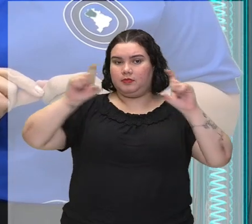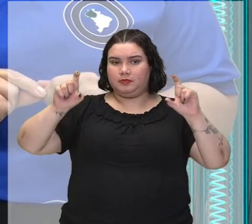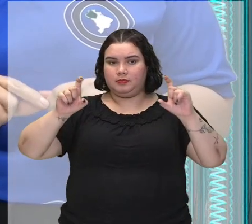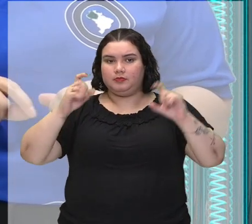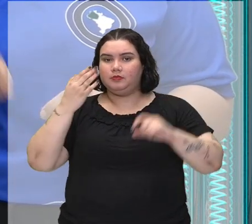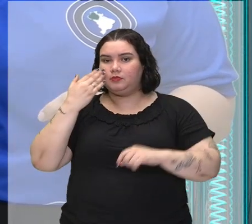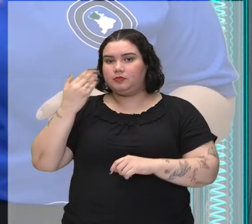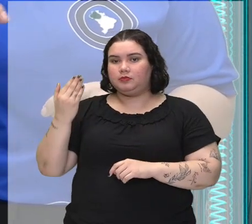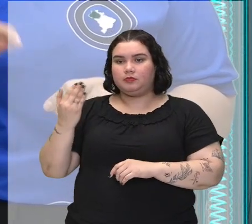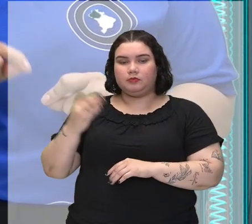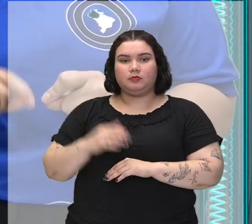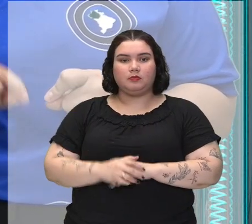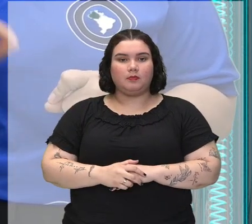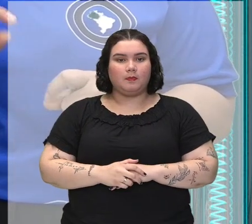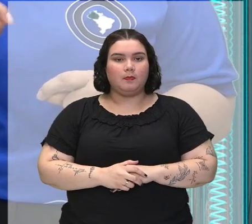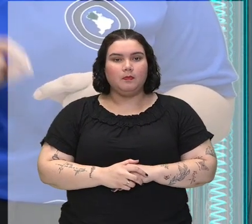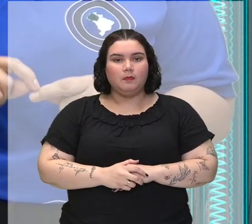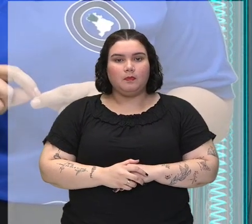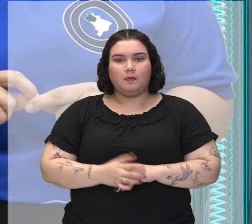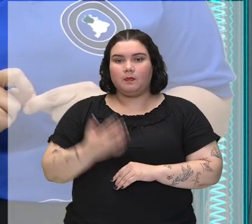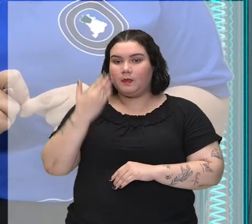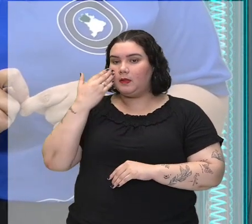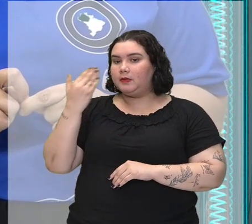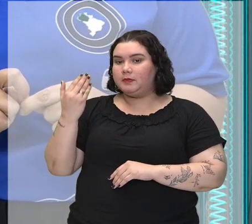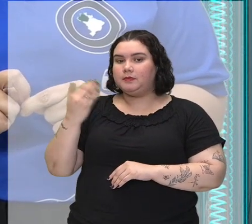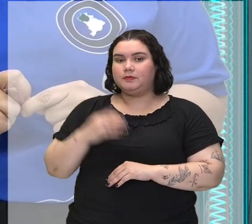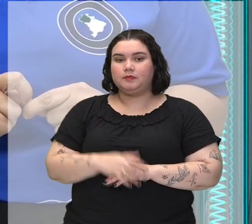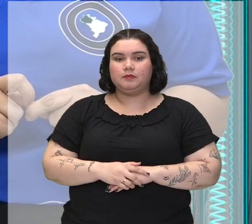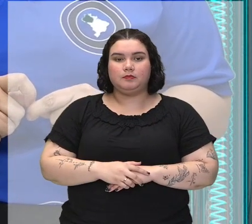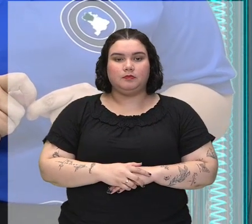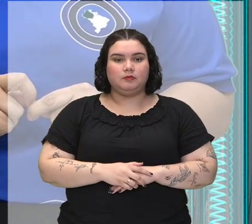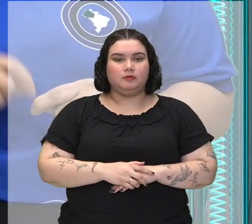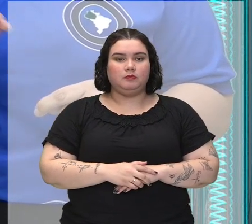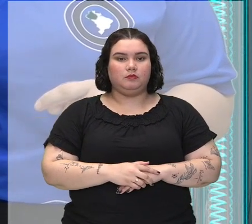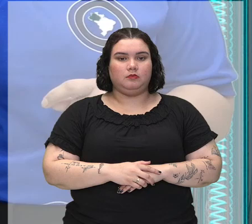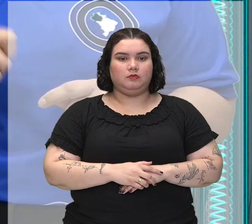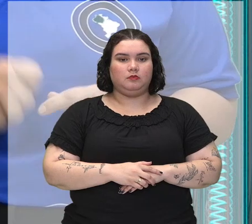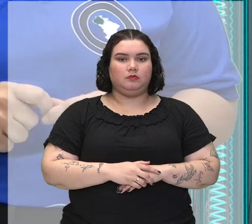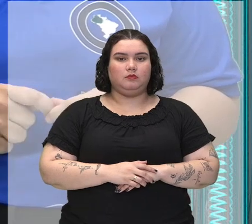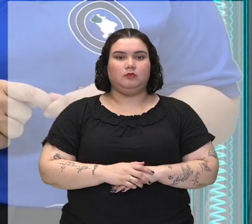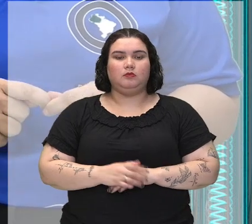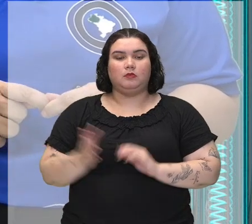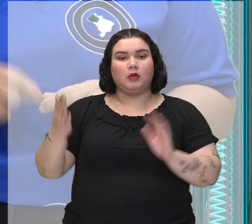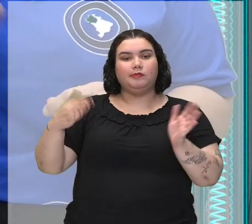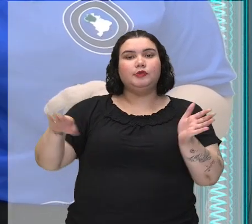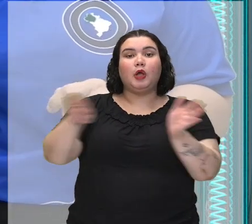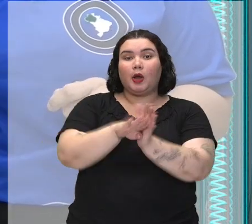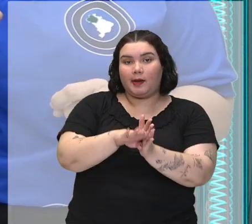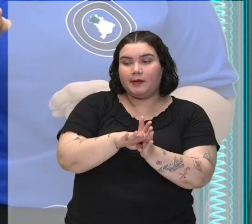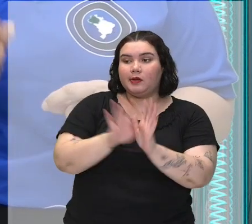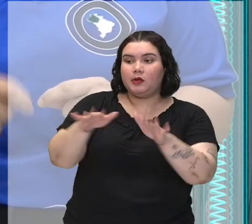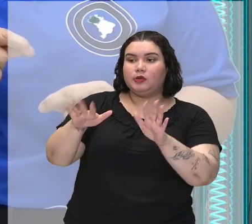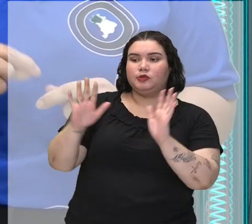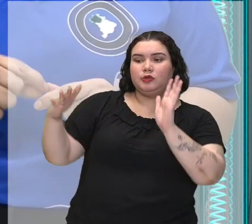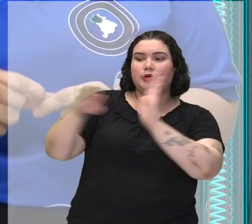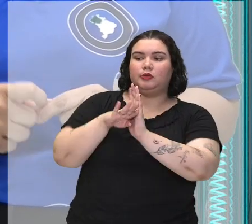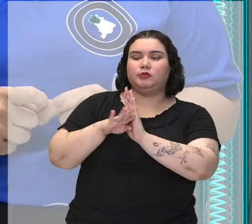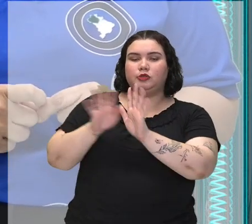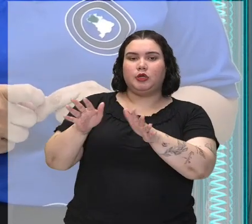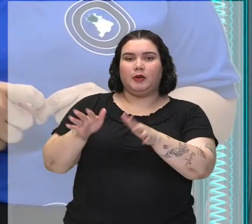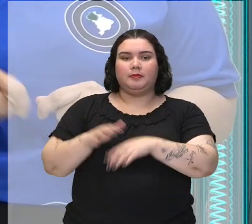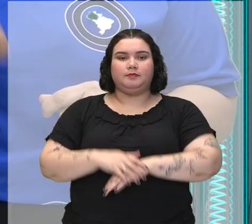Observem aí o nosso primeiro quadrinho que diz o seguinte. Cheguei, mulher. Perdi